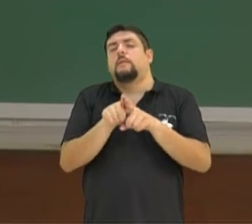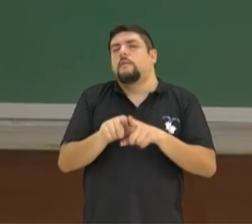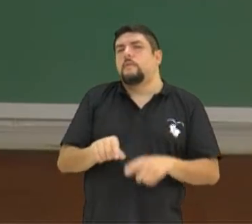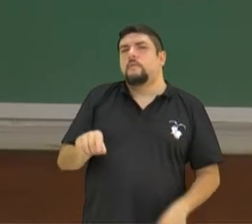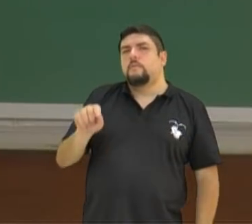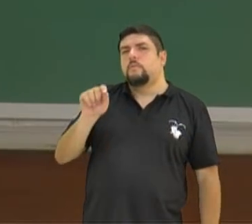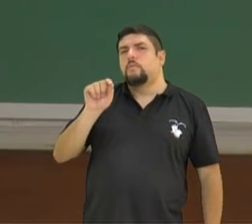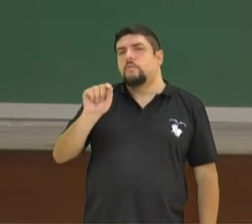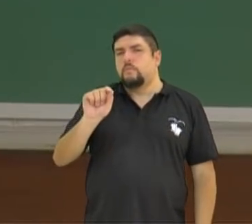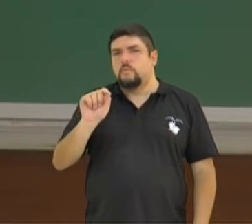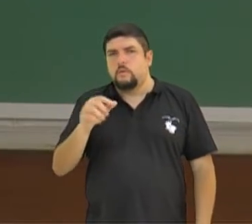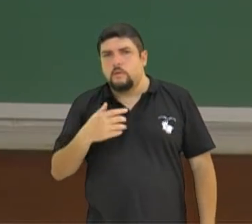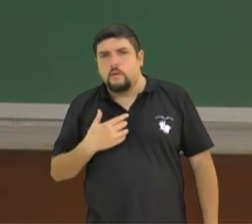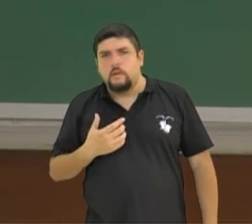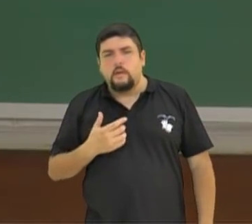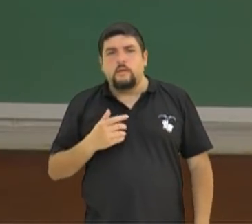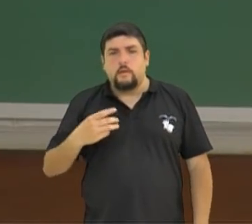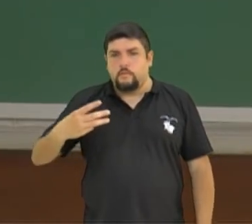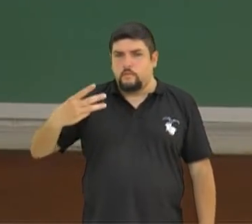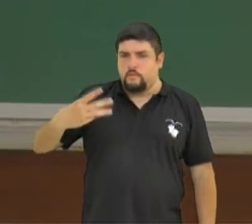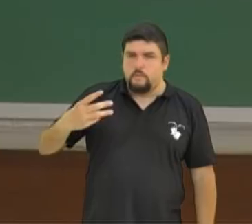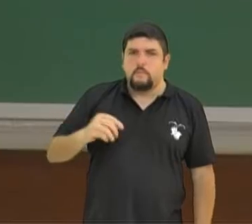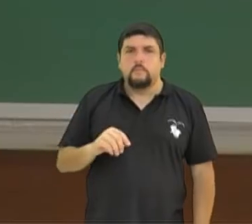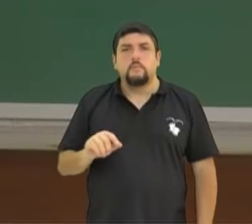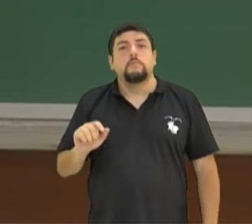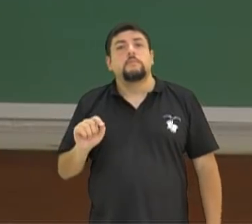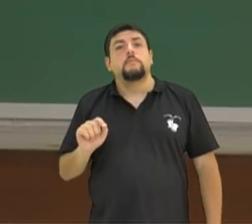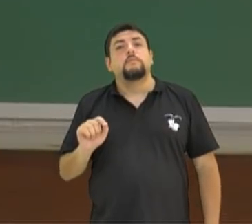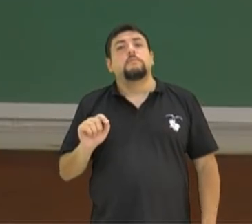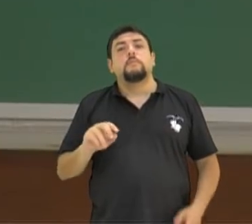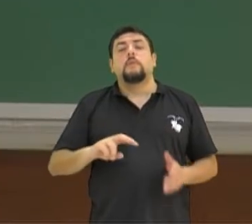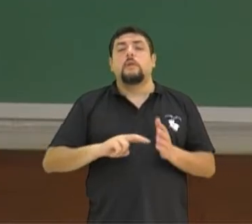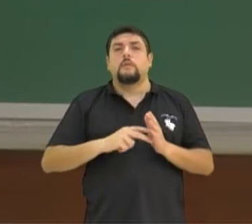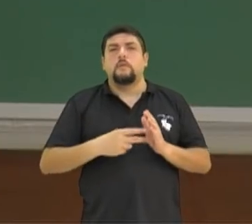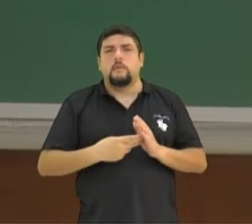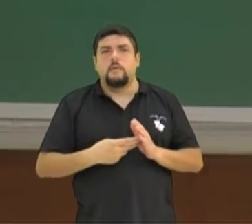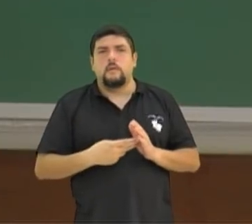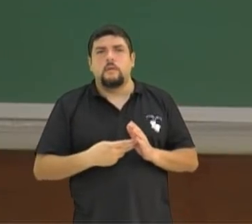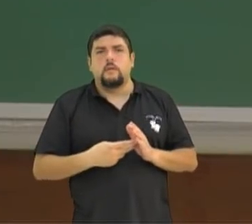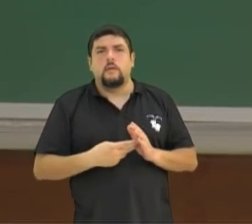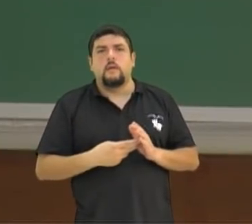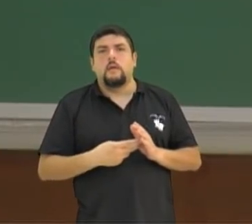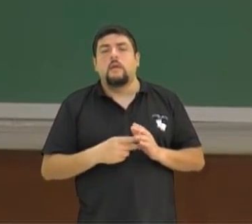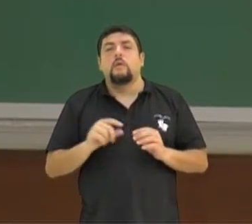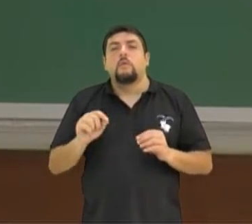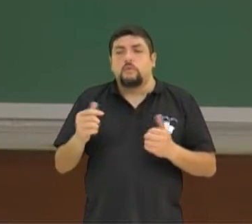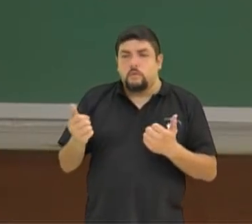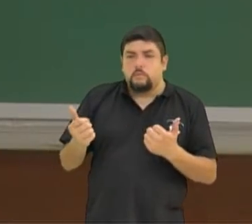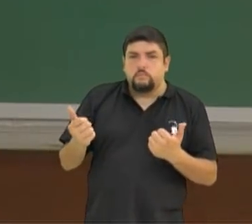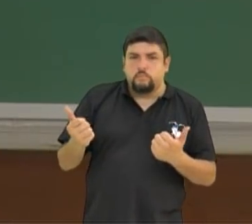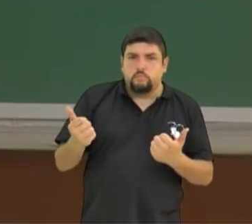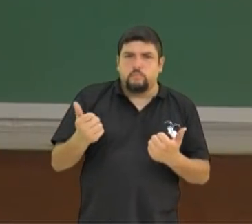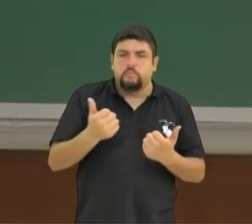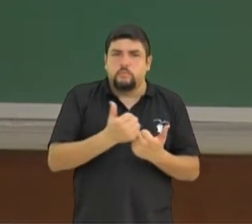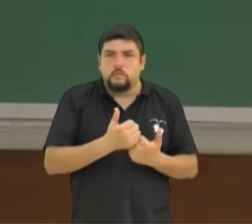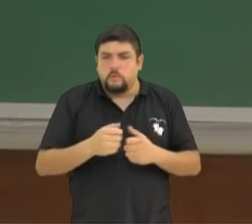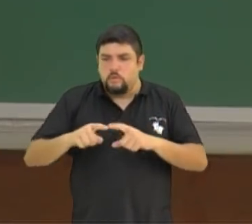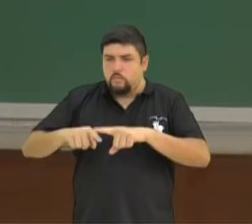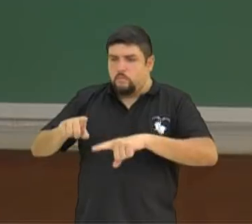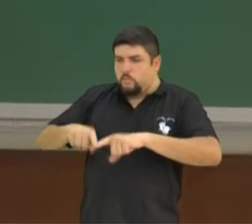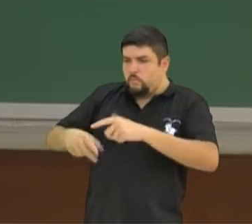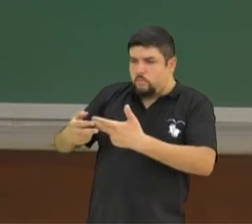aqui, no nosso terceiro exemplo, que se tratam de fazer a substituição do instrumento